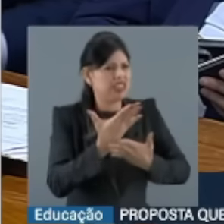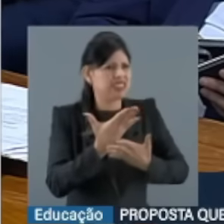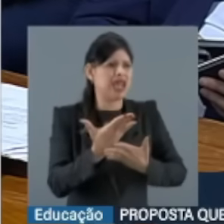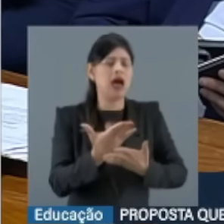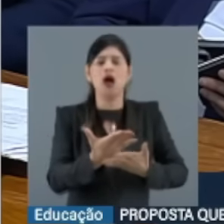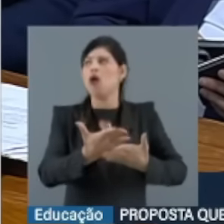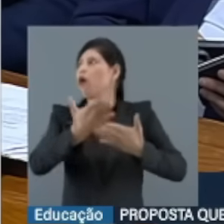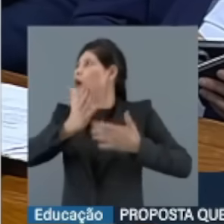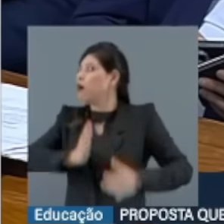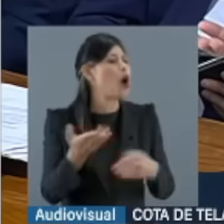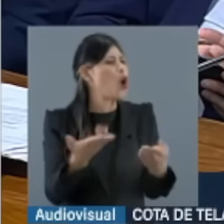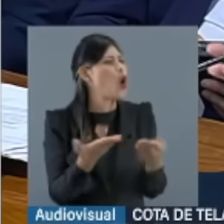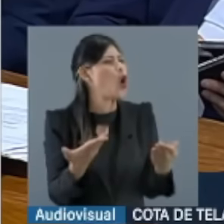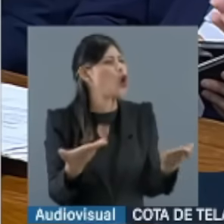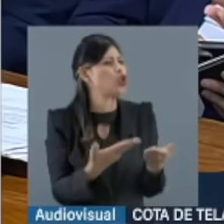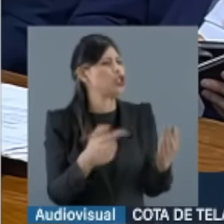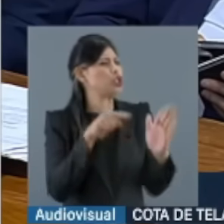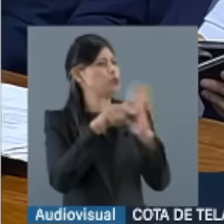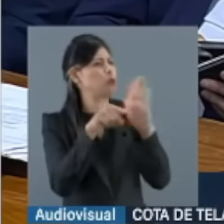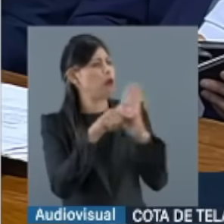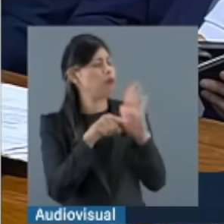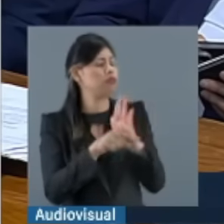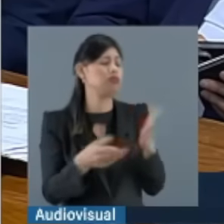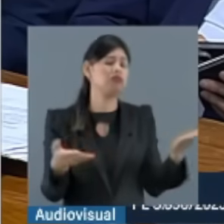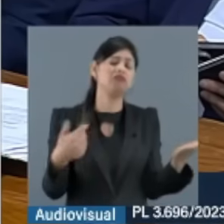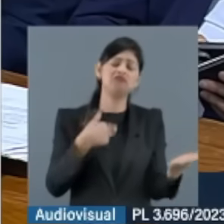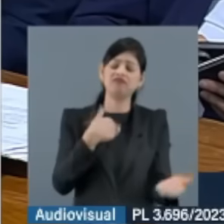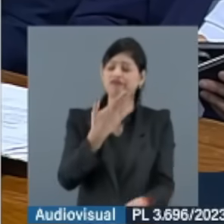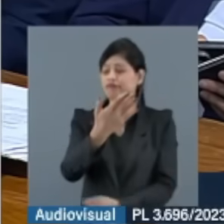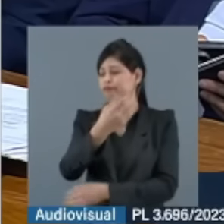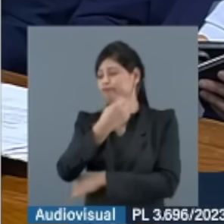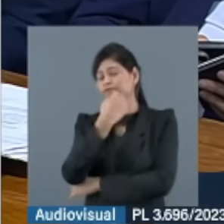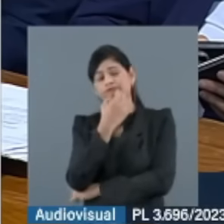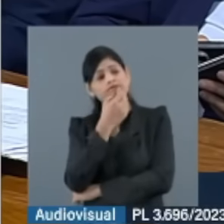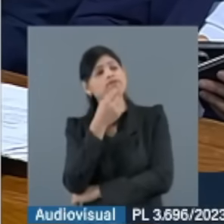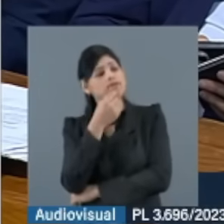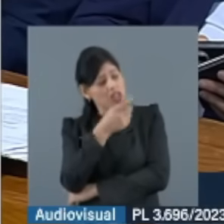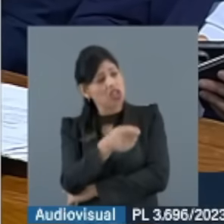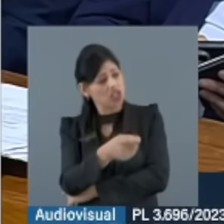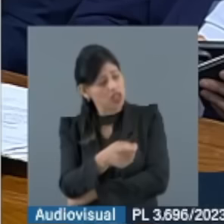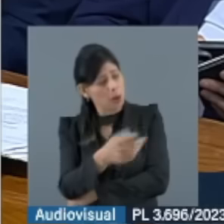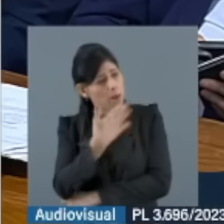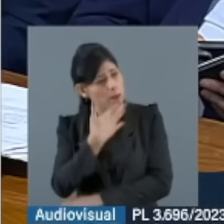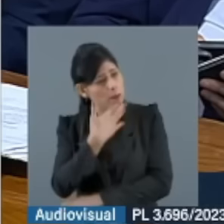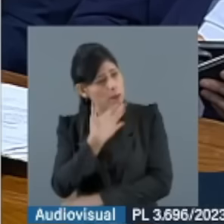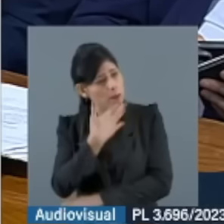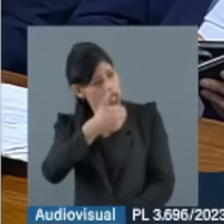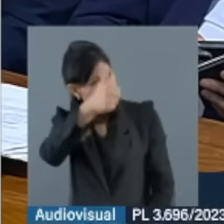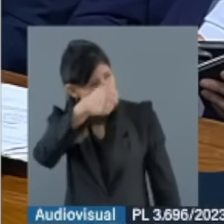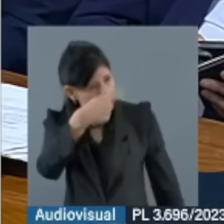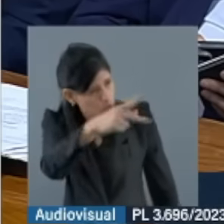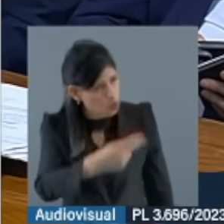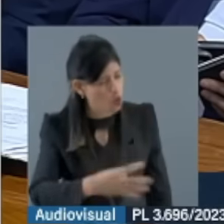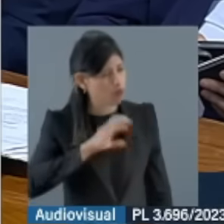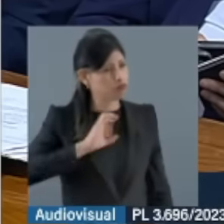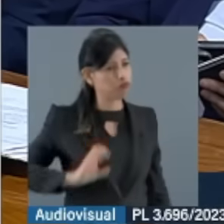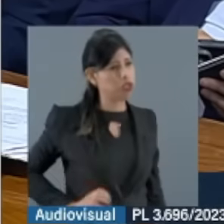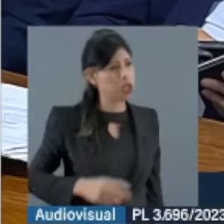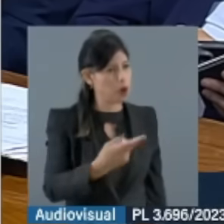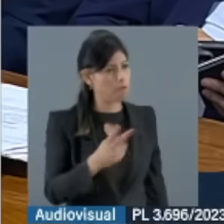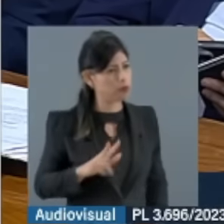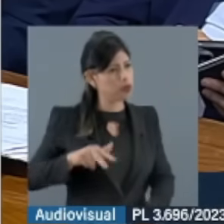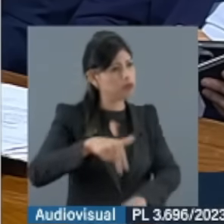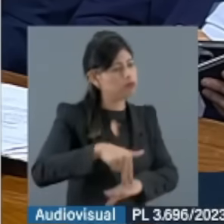insustentável nesse país eu rogo que tomem atitude nesse sentido né se colo dessa